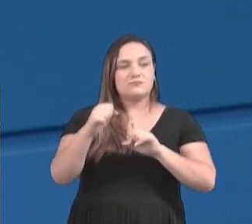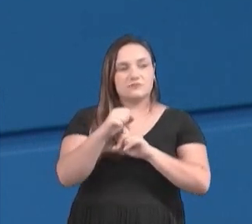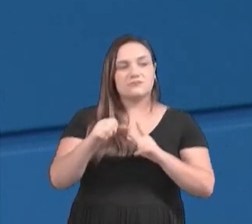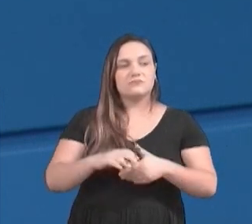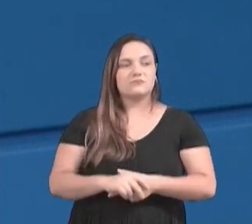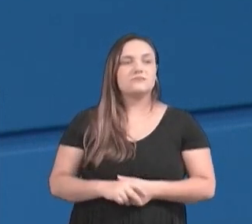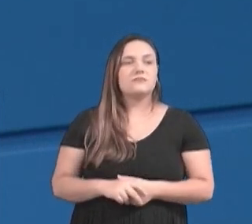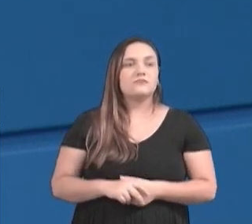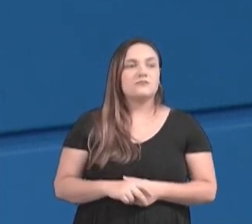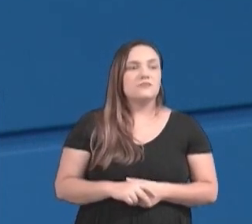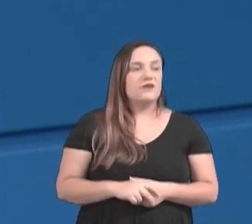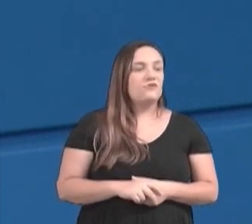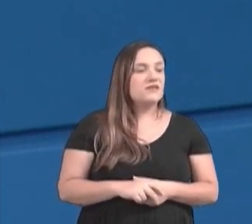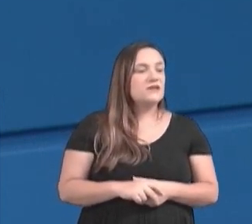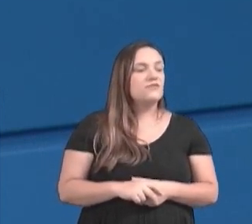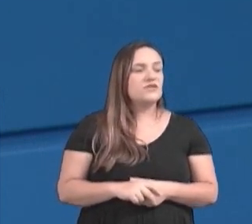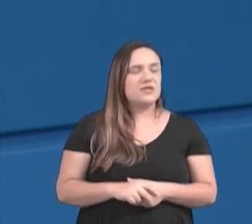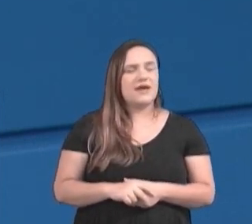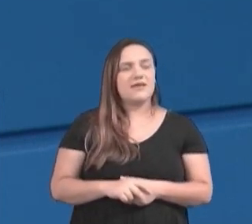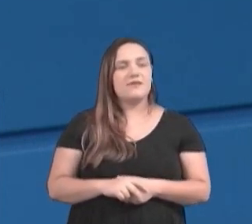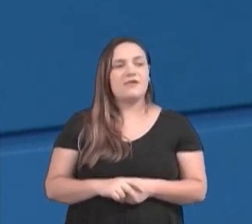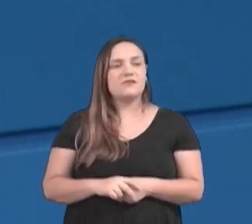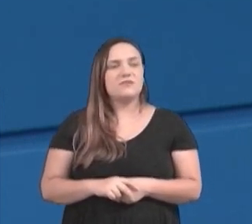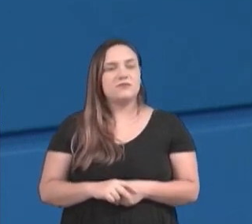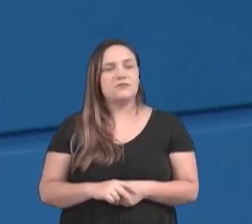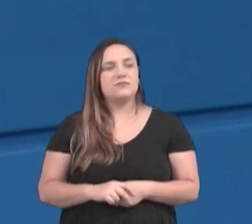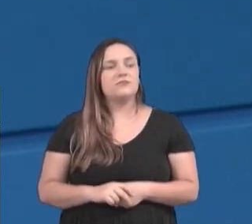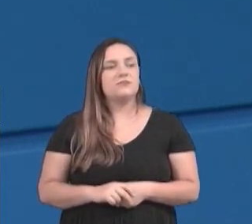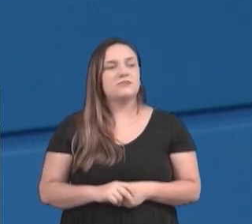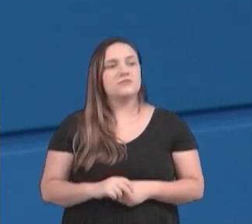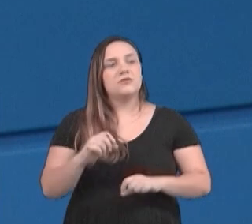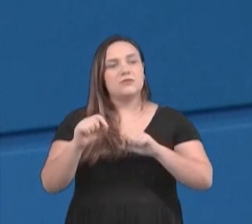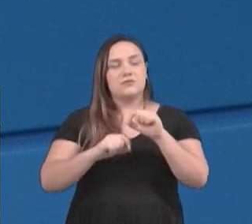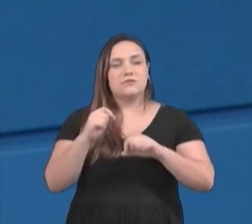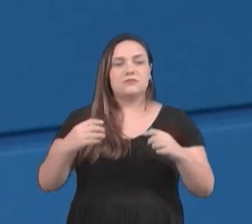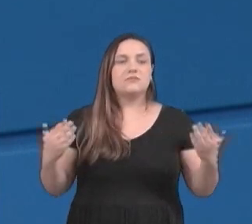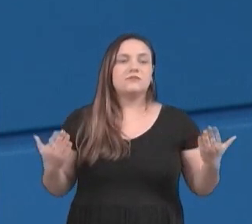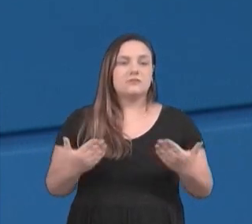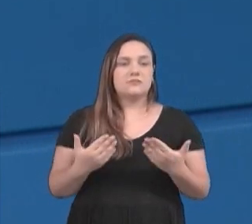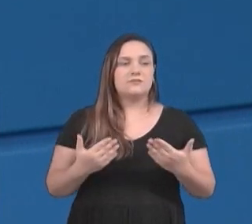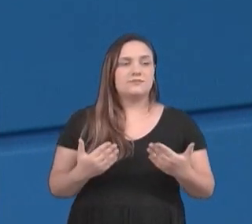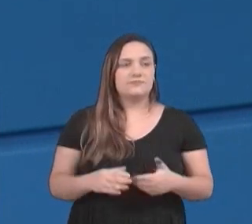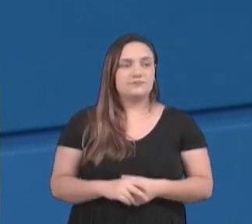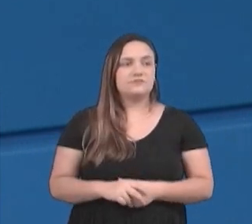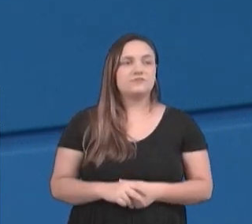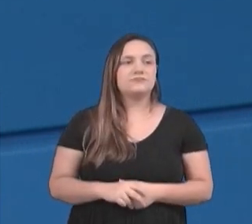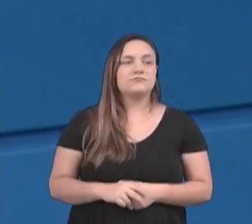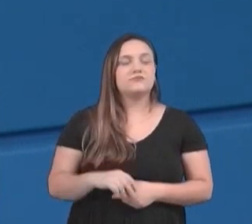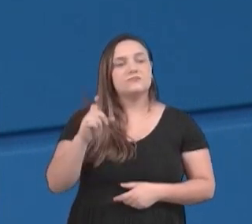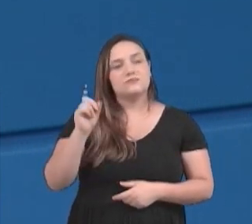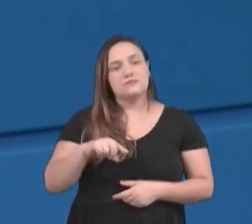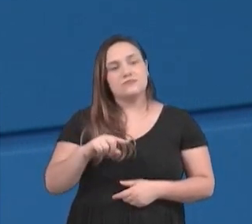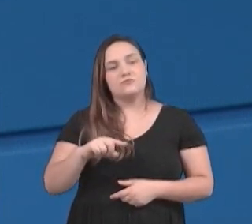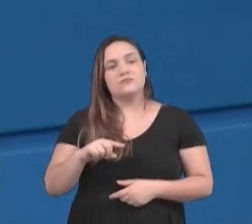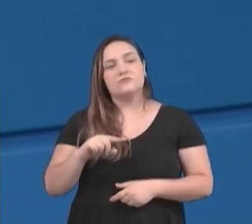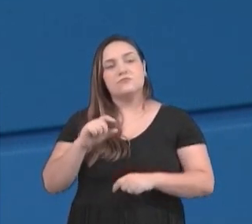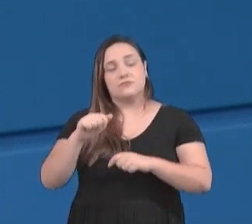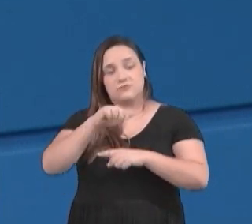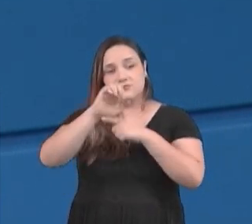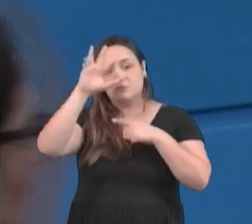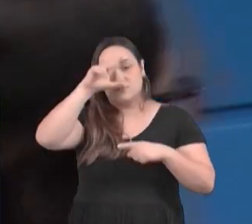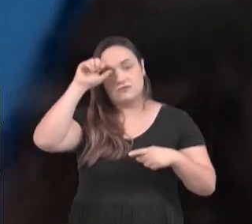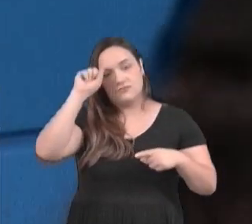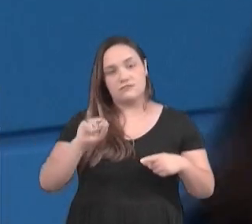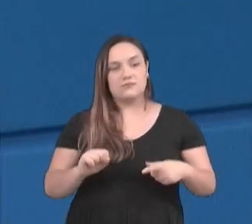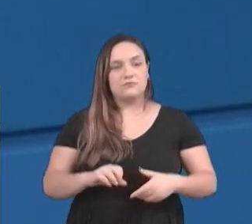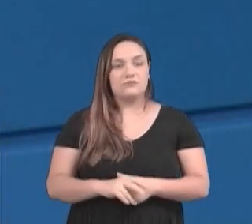a realidade de mulheres que sofrem agressões físicas, psicológicas, sexuais e econômicas é alarmante. Em Mato Grosso